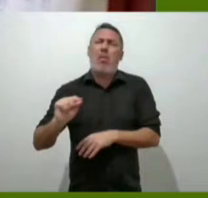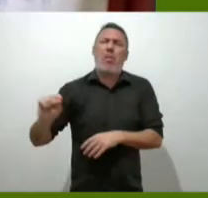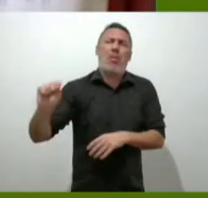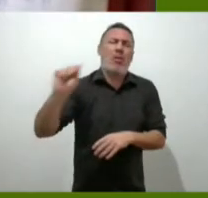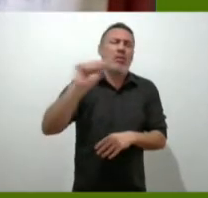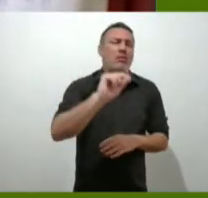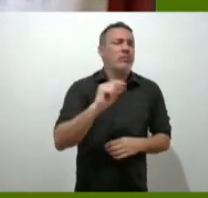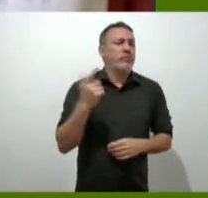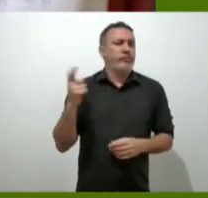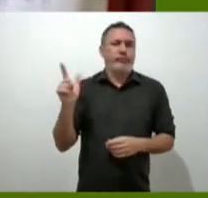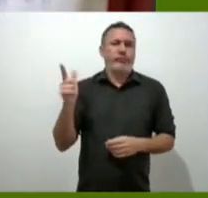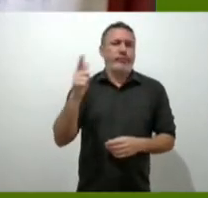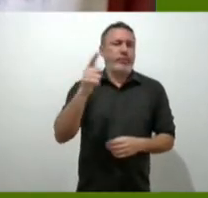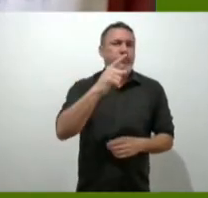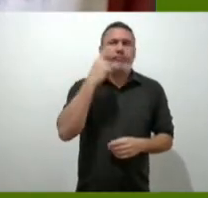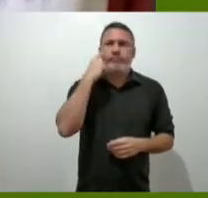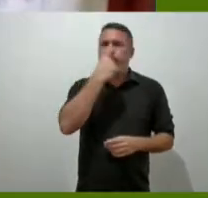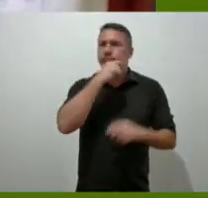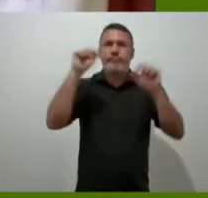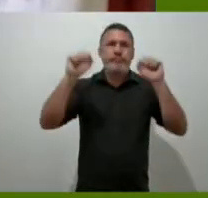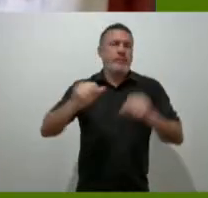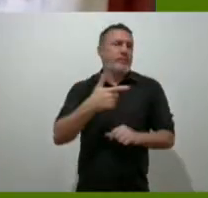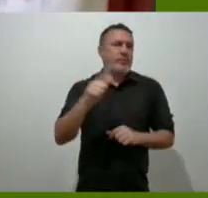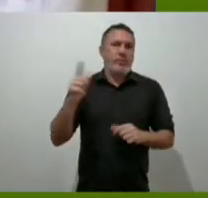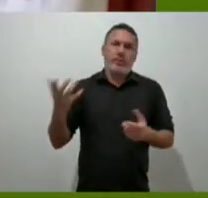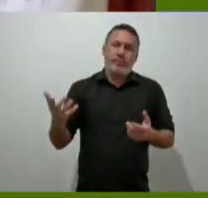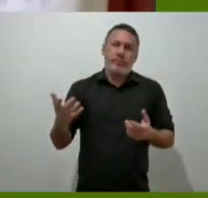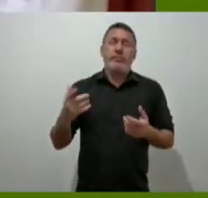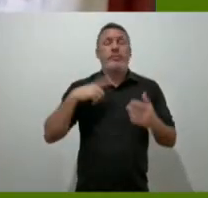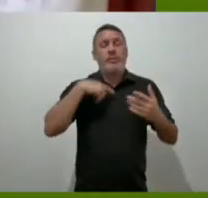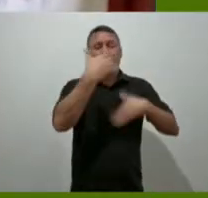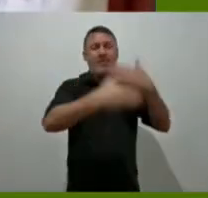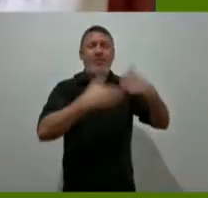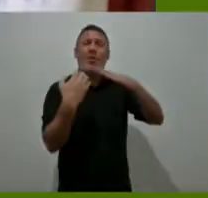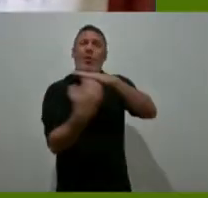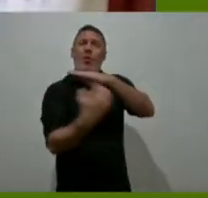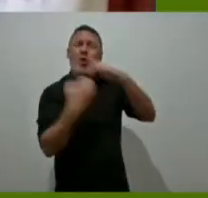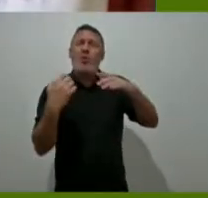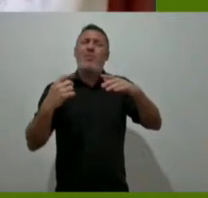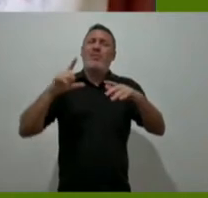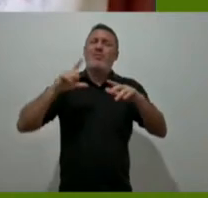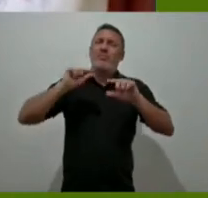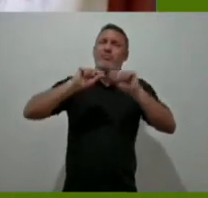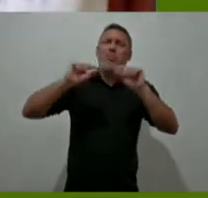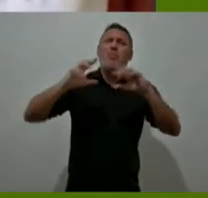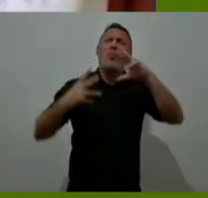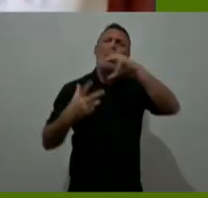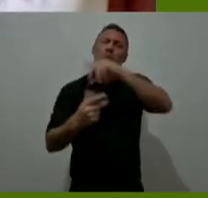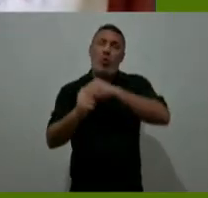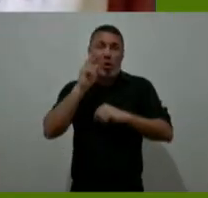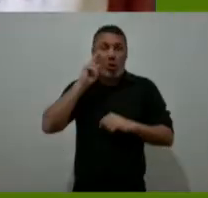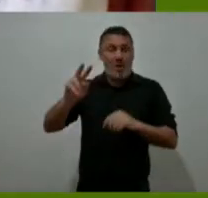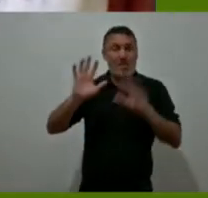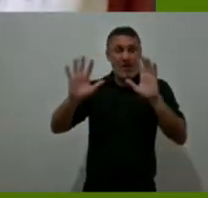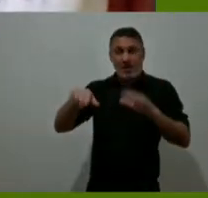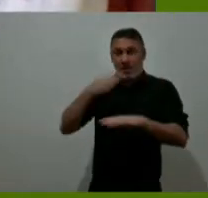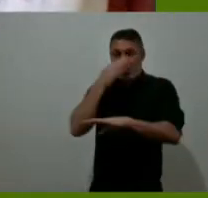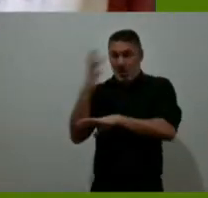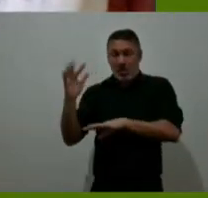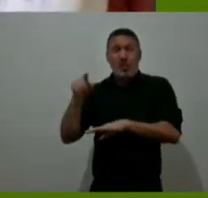a uma aproximação das empresas, do mundo econômico, mas, olha bem, o meio ambiente ele é rural, não é?